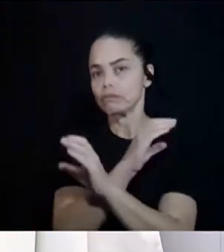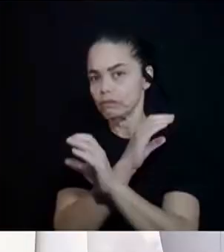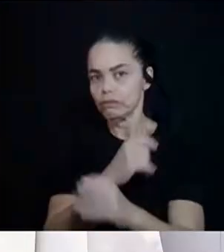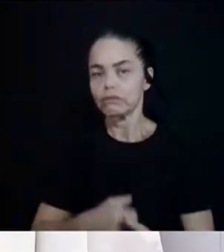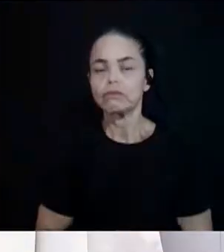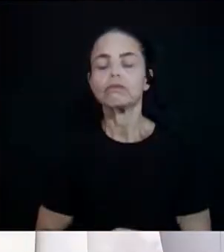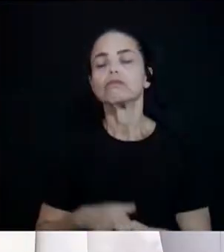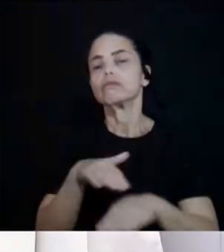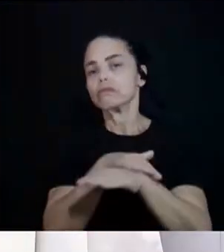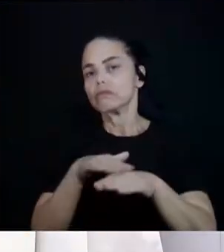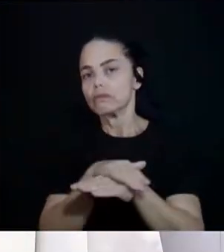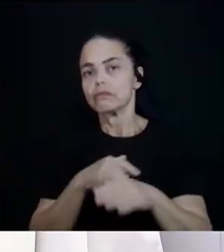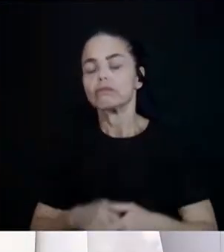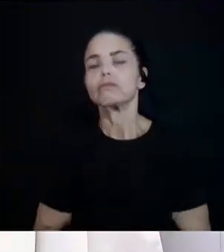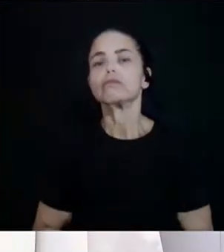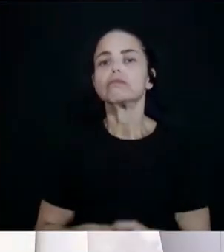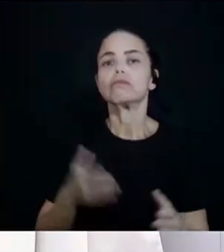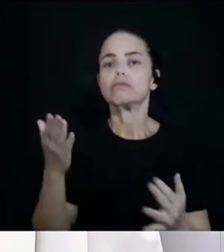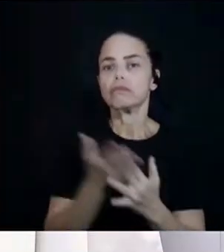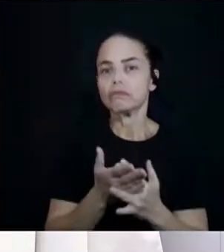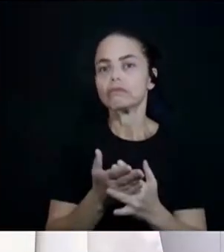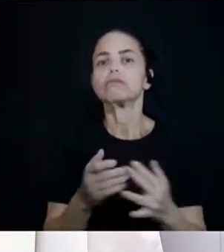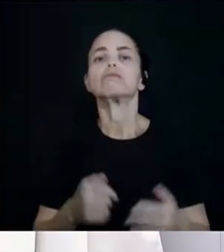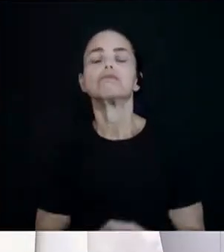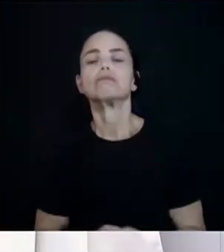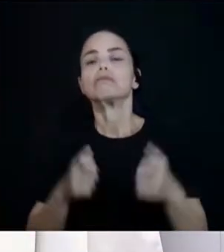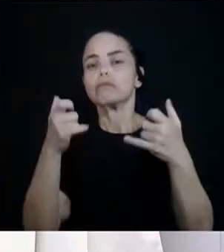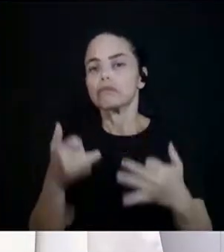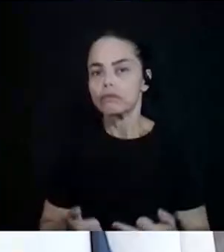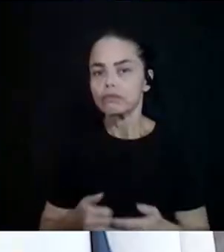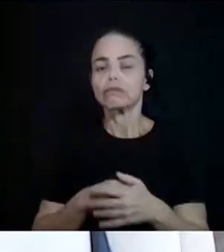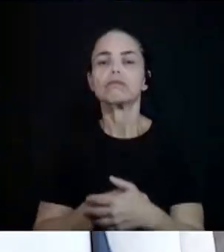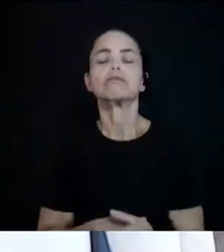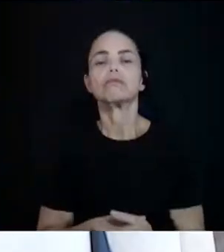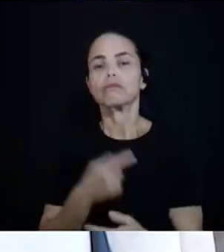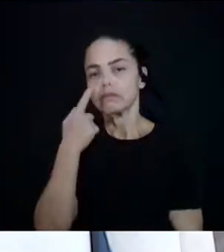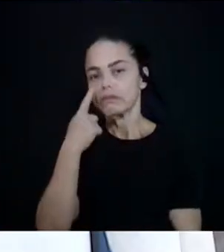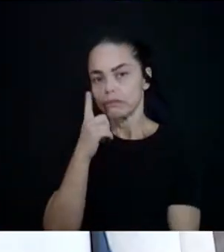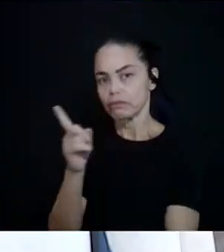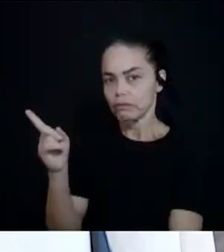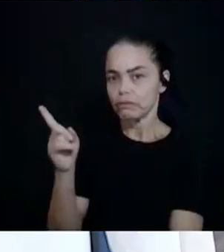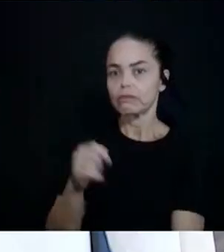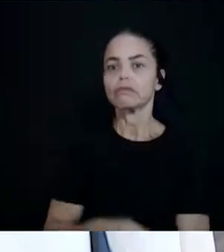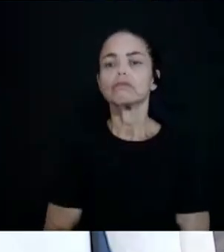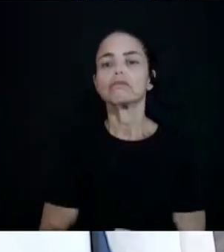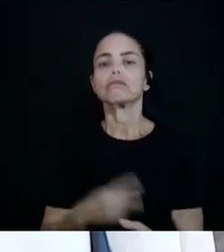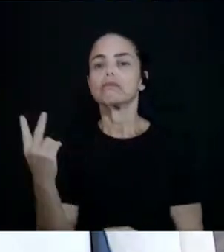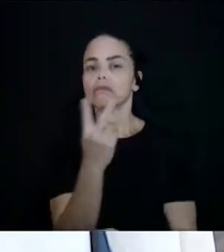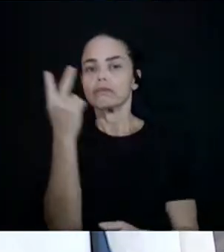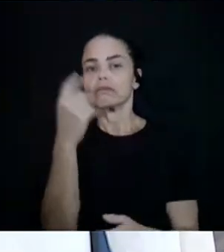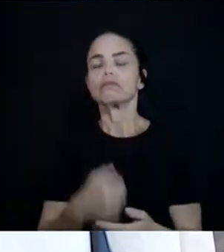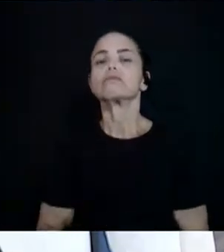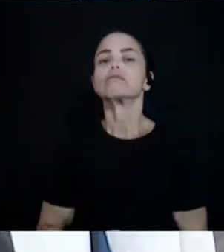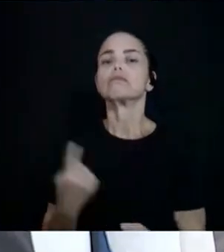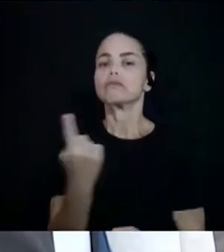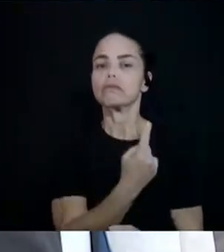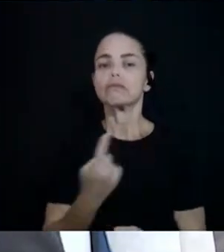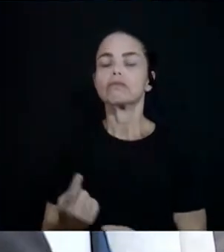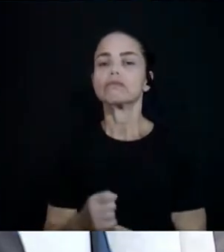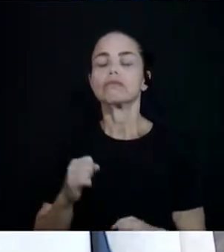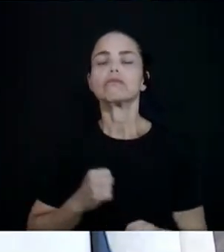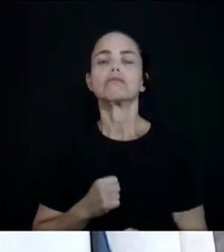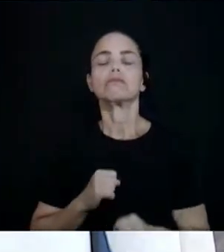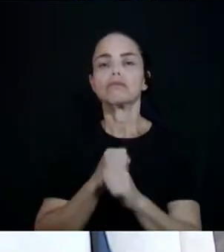com ele no intervalo regimental e ele falou sobre isso. Acompanhe. É para valorizar os nossos agentes da defesa